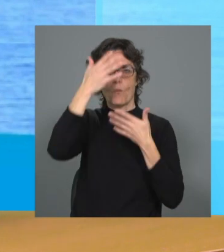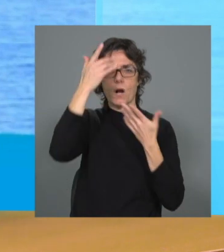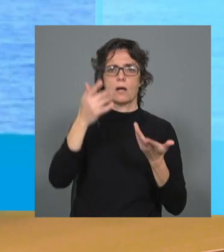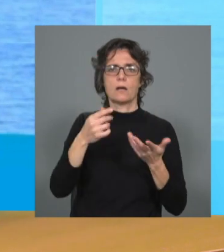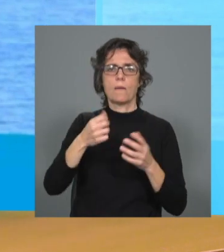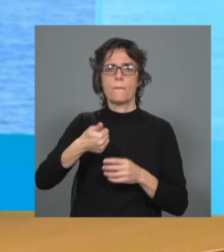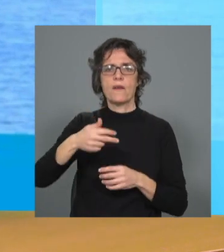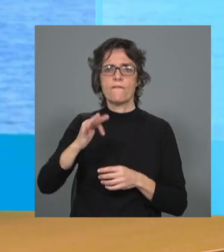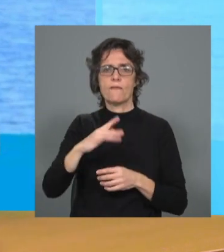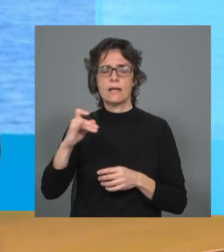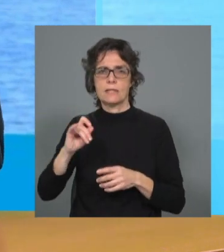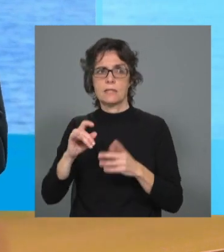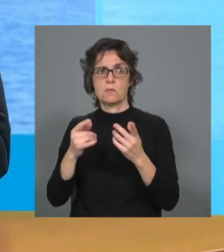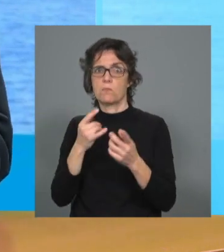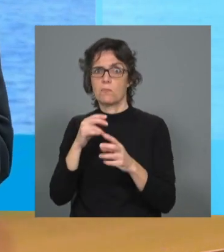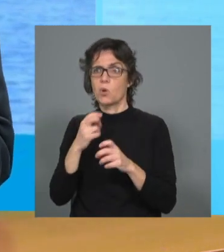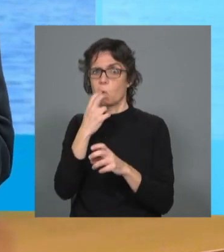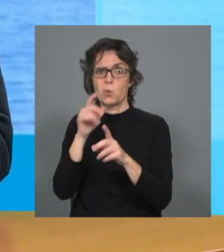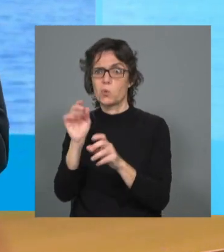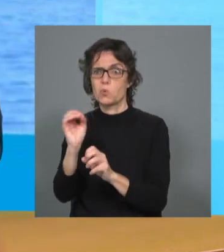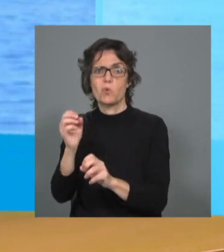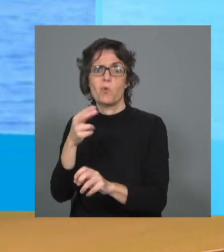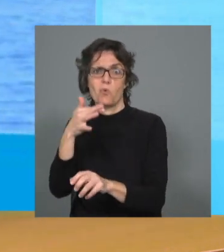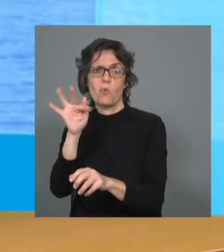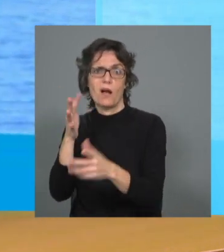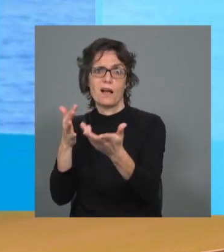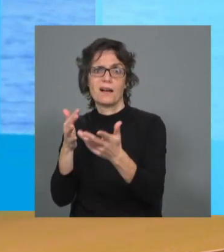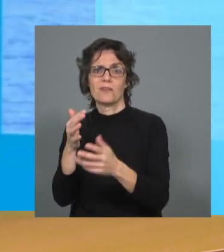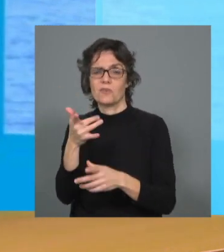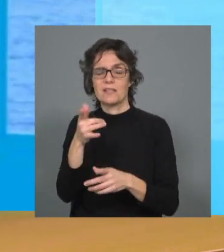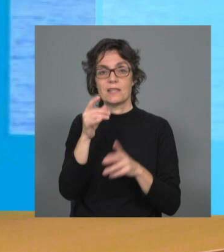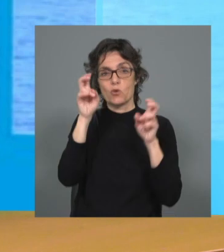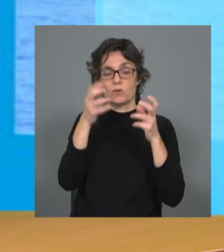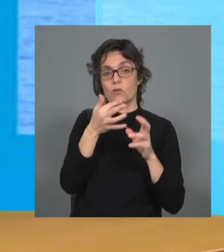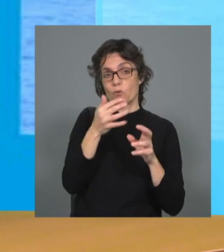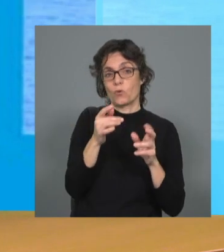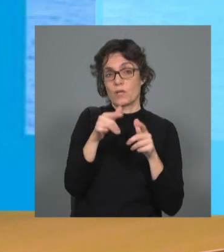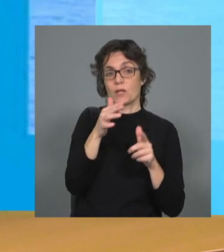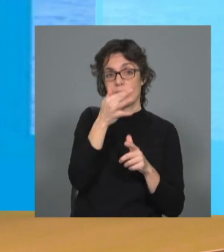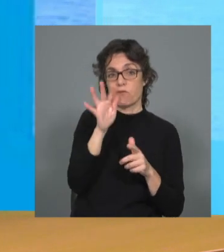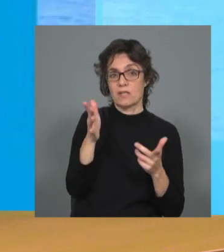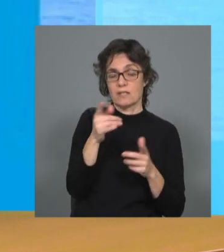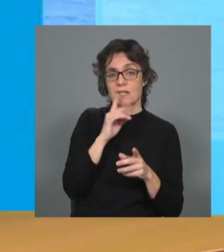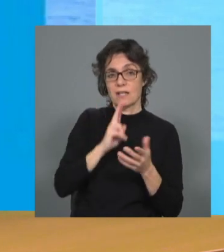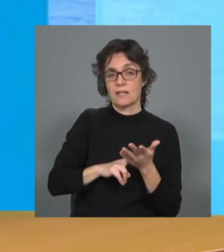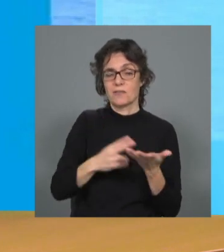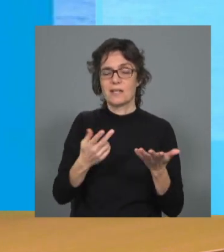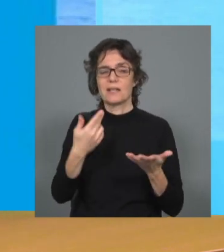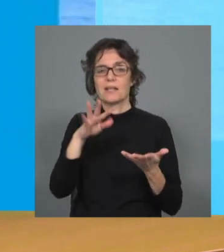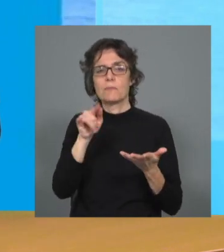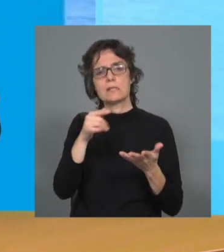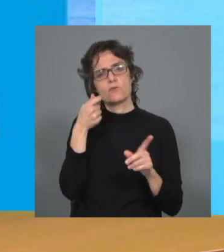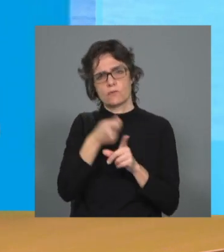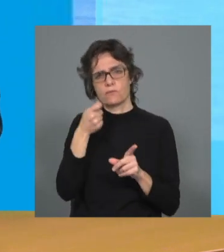Curiosamente não há ninguém de fala francesa, apesar de mantermos o título como o ministro Arbizar, mas tem sido um grande desafio justamente